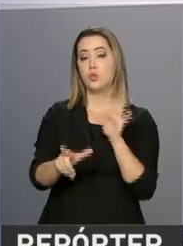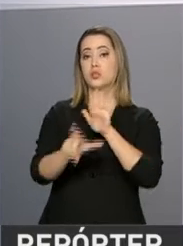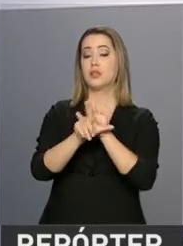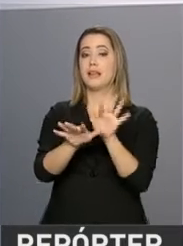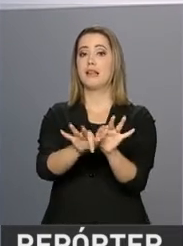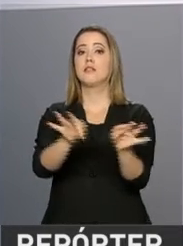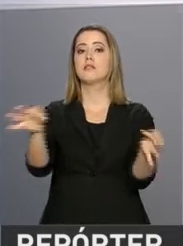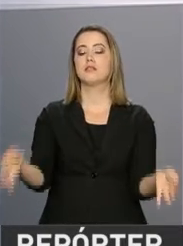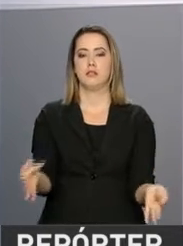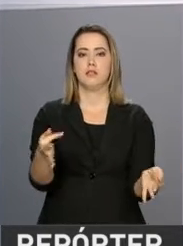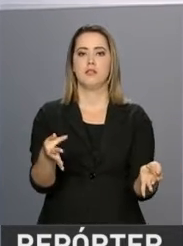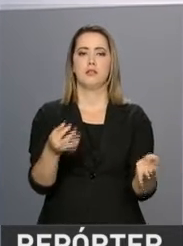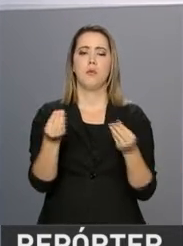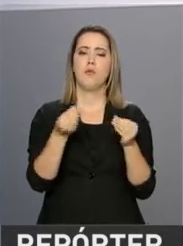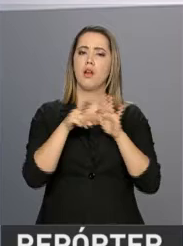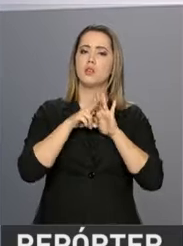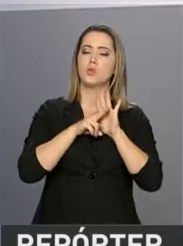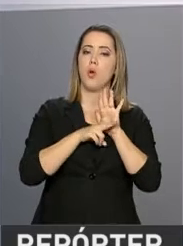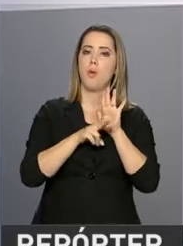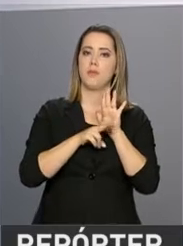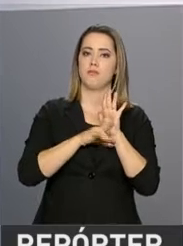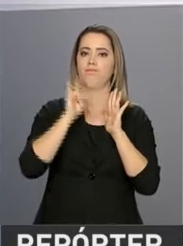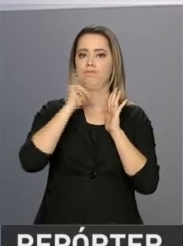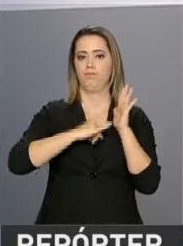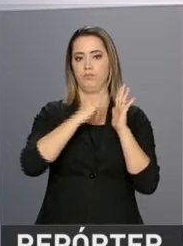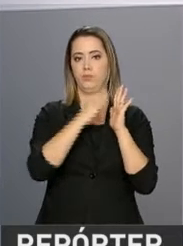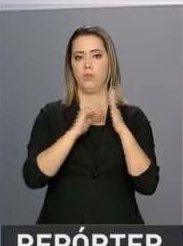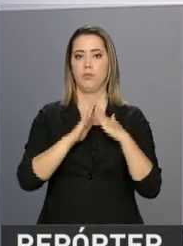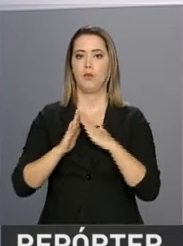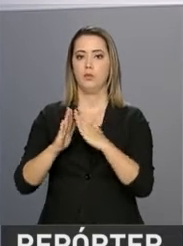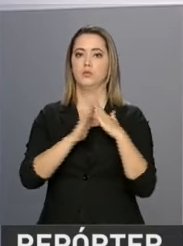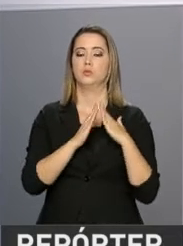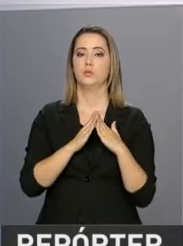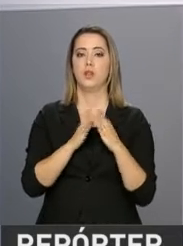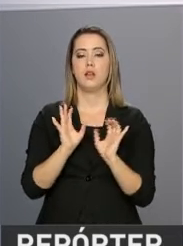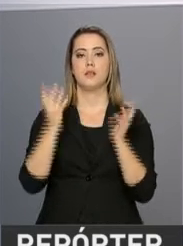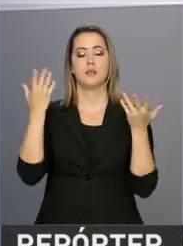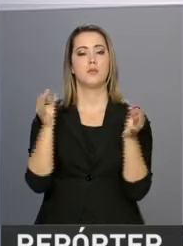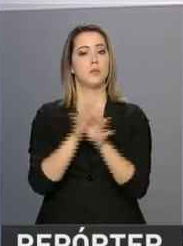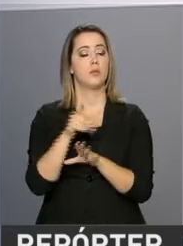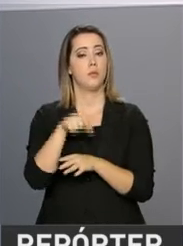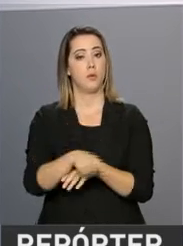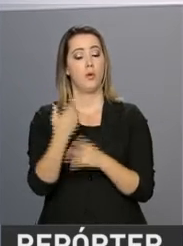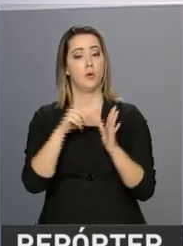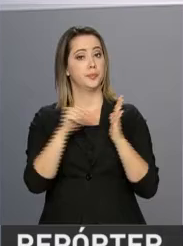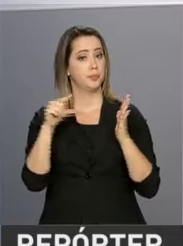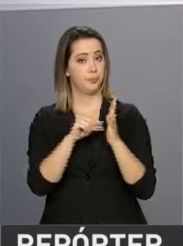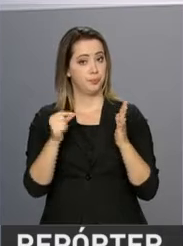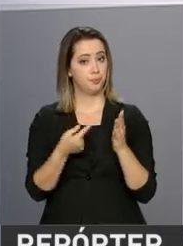simplifica o processo de regularização dos imóveis a cerimônia de sanção dessa lei terminou agora pouco no palácio do planalto